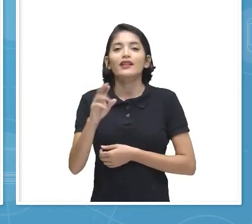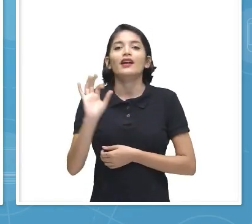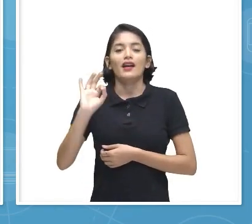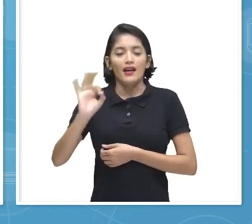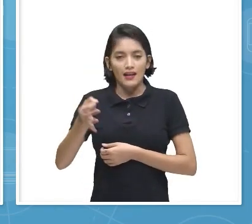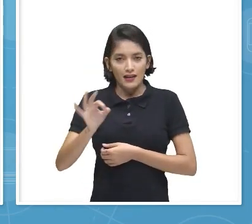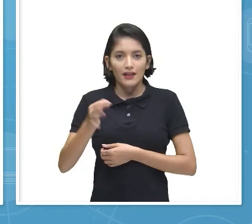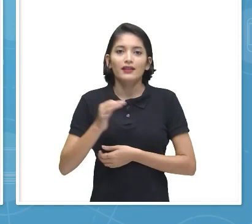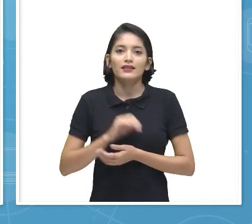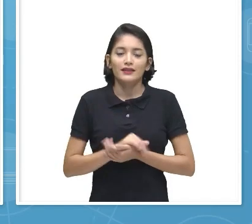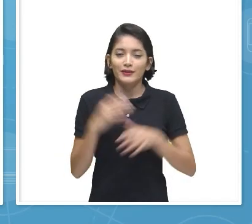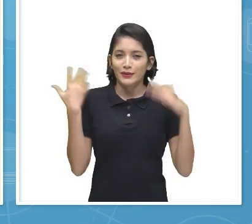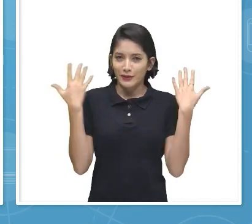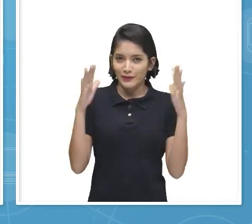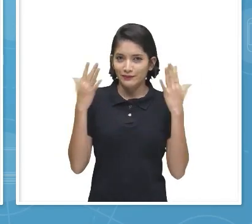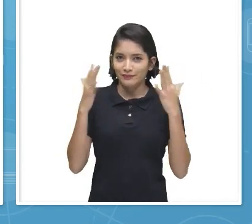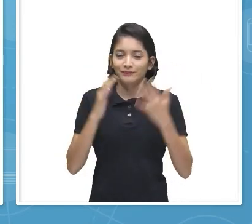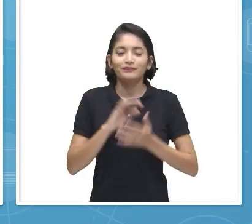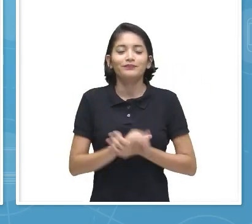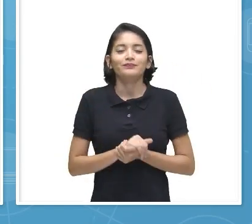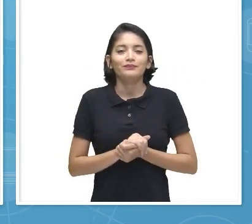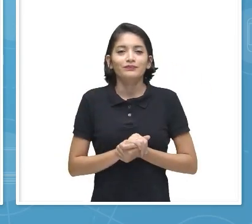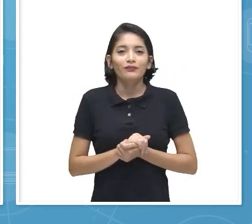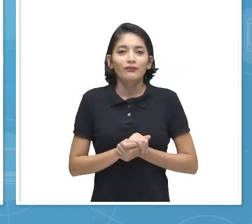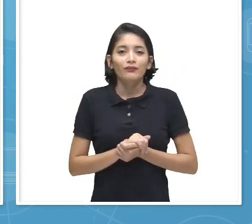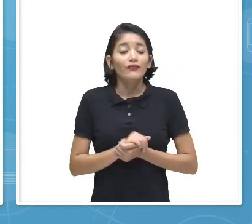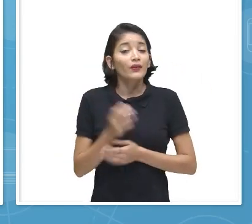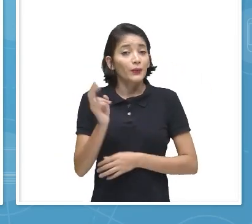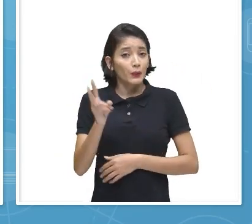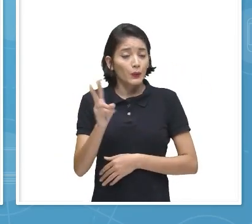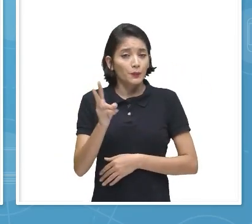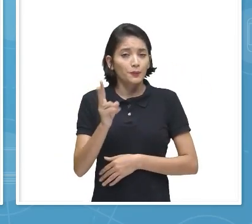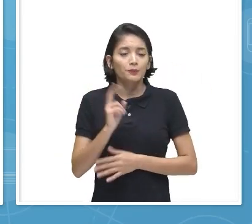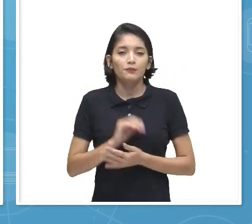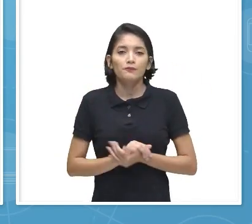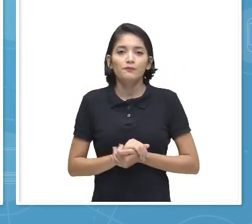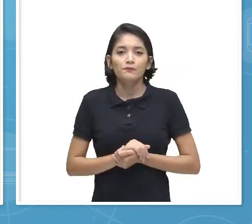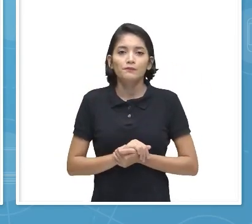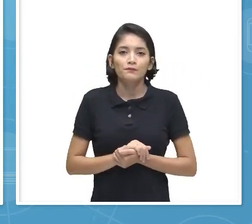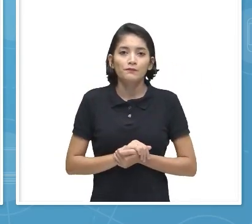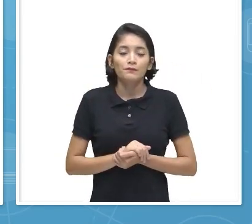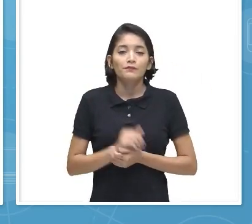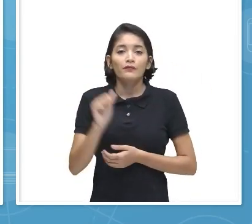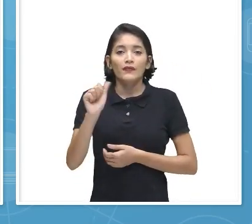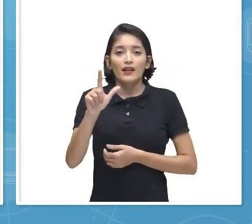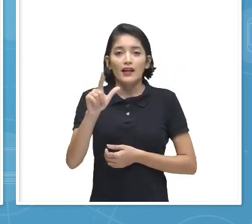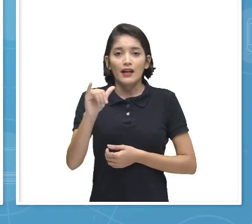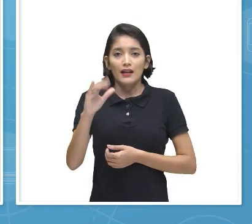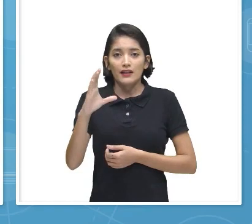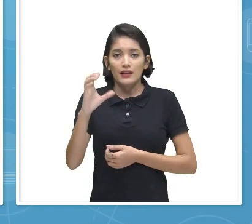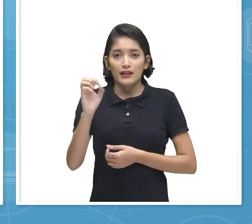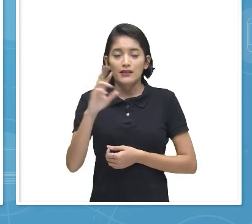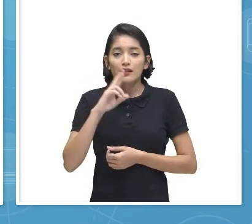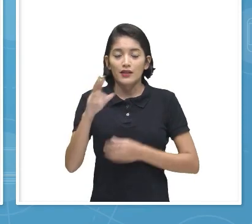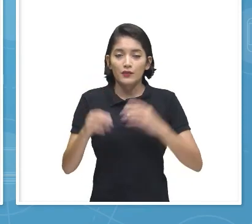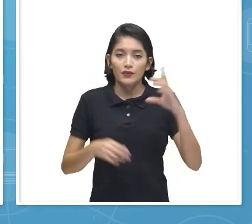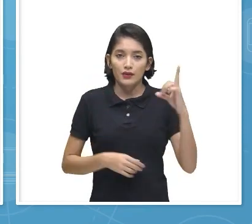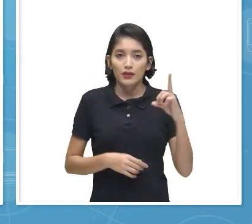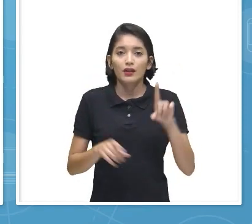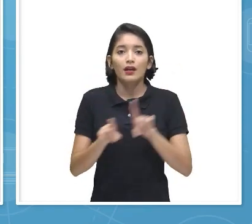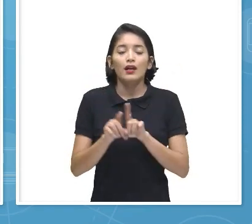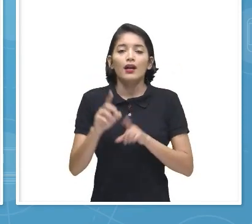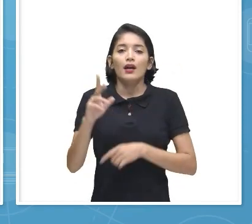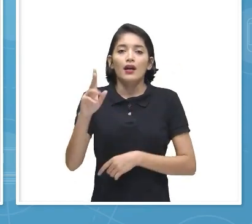escola Bessa Freire. Parabéns, Luane. E a gente vai para a Alice, colocou letra D, o Brian colocou